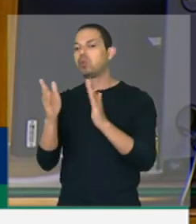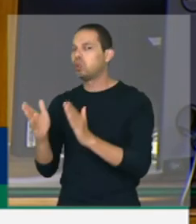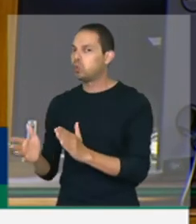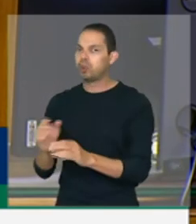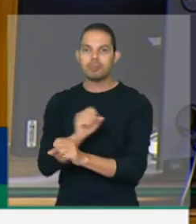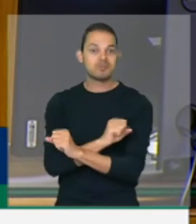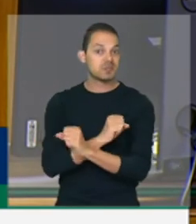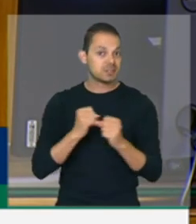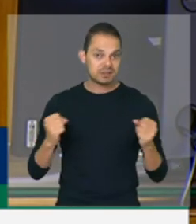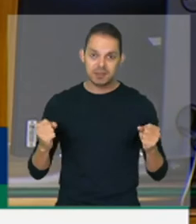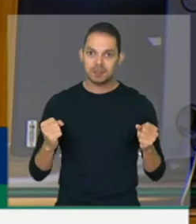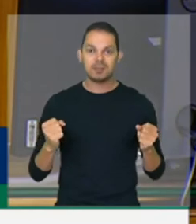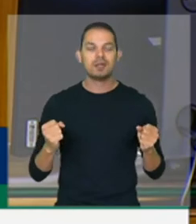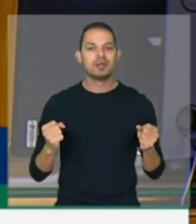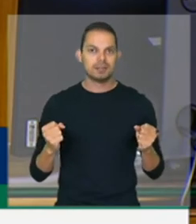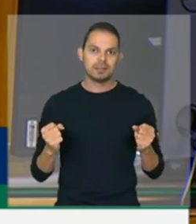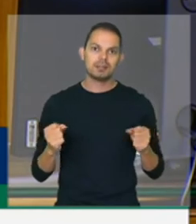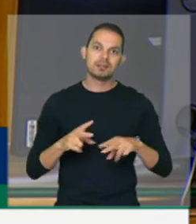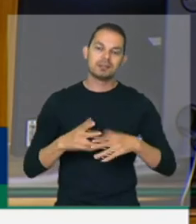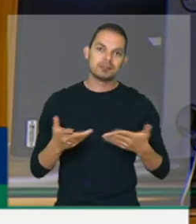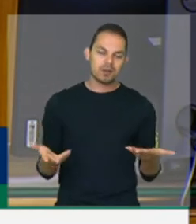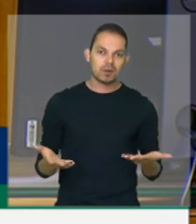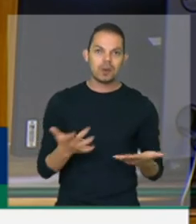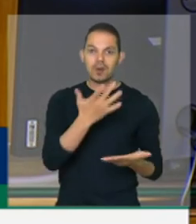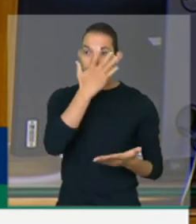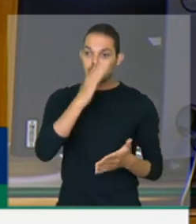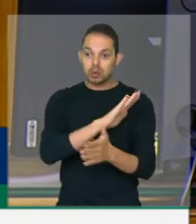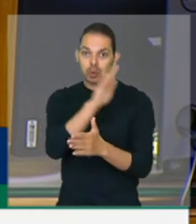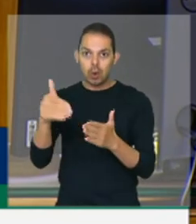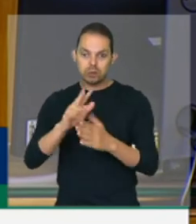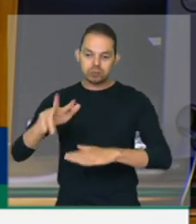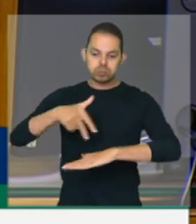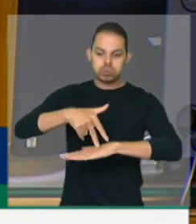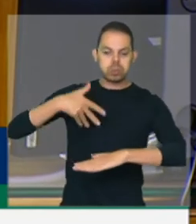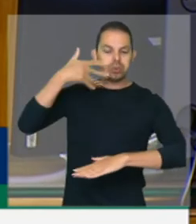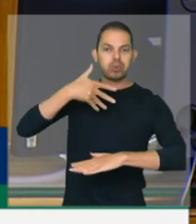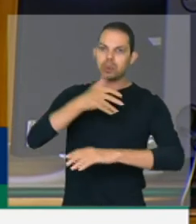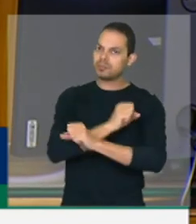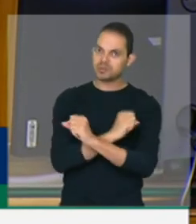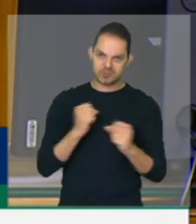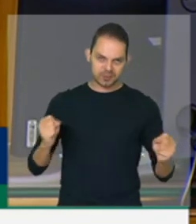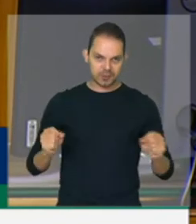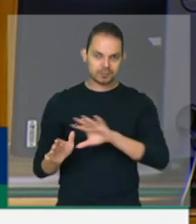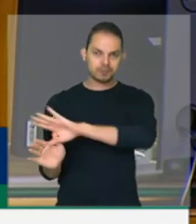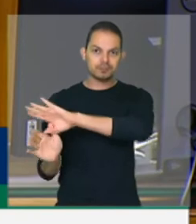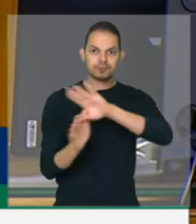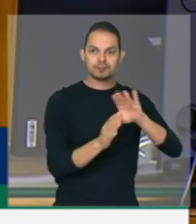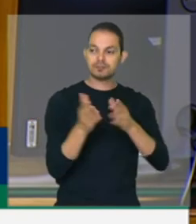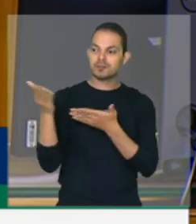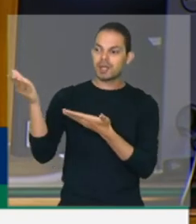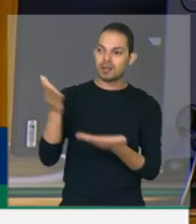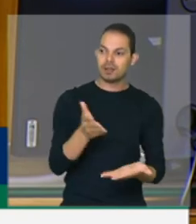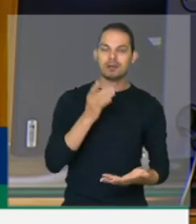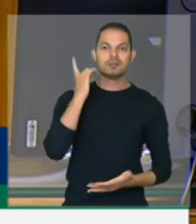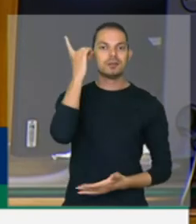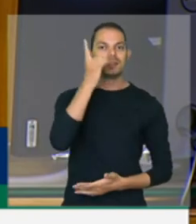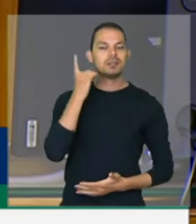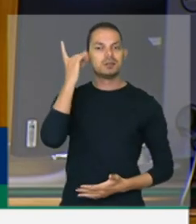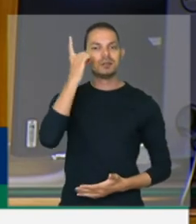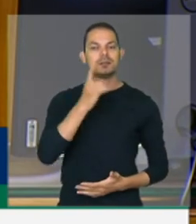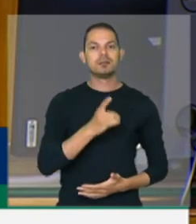postergarmos esse período, não será possível chamar a todos. Convido agora para fazer uso da palavra o